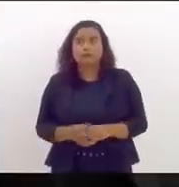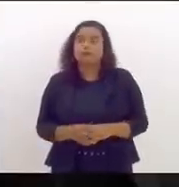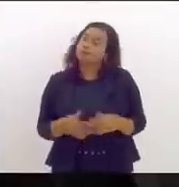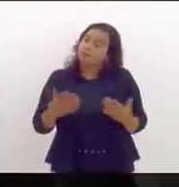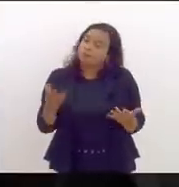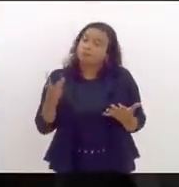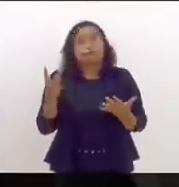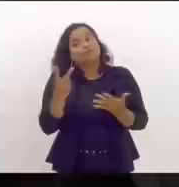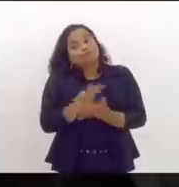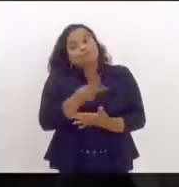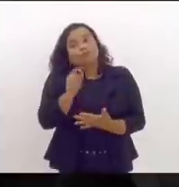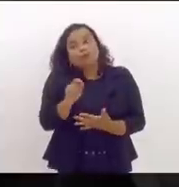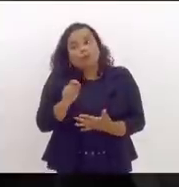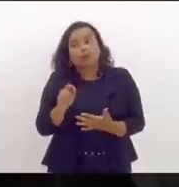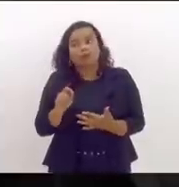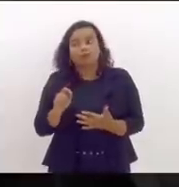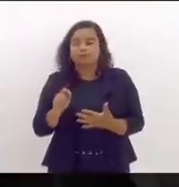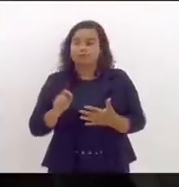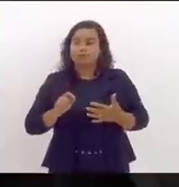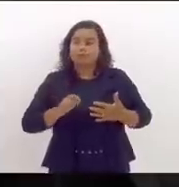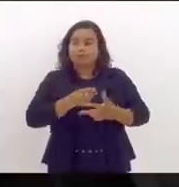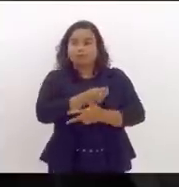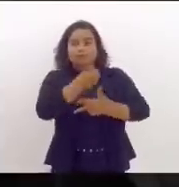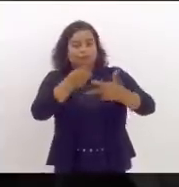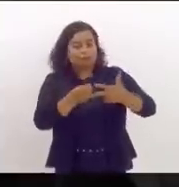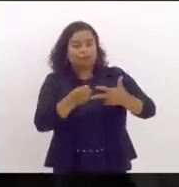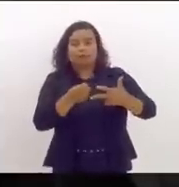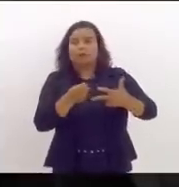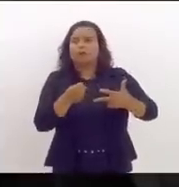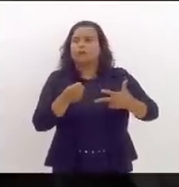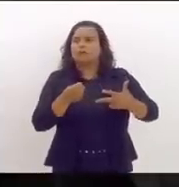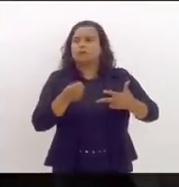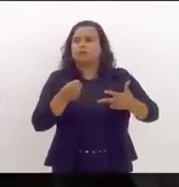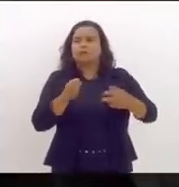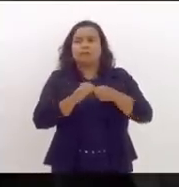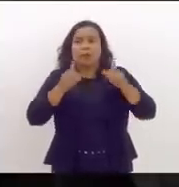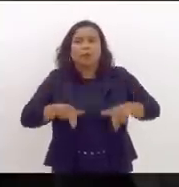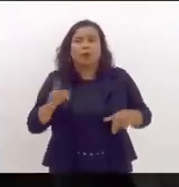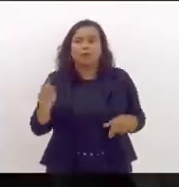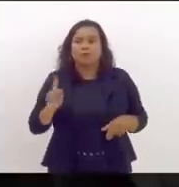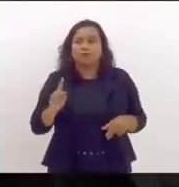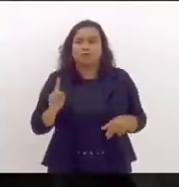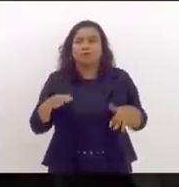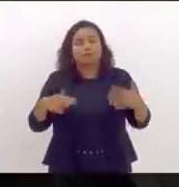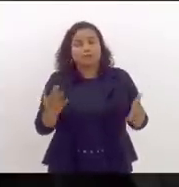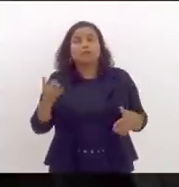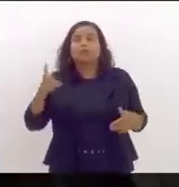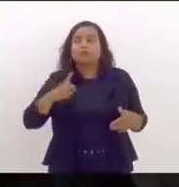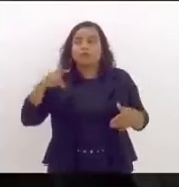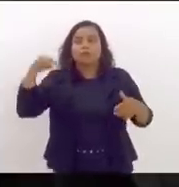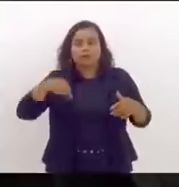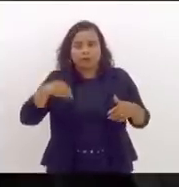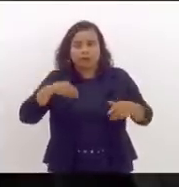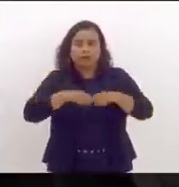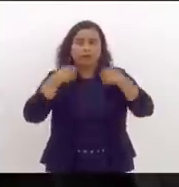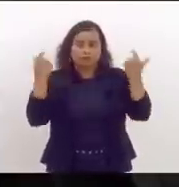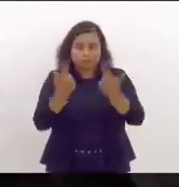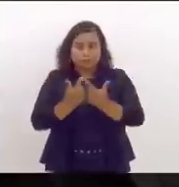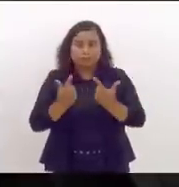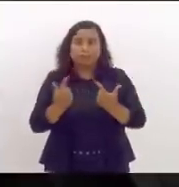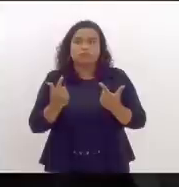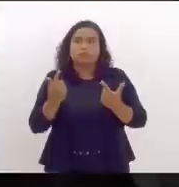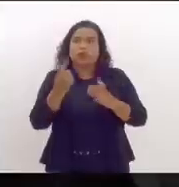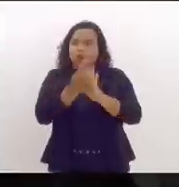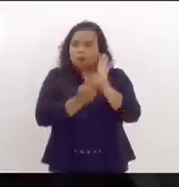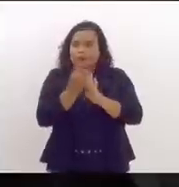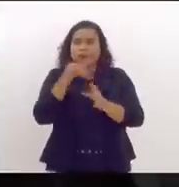ocorre que outros poderes não fizeram mesmo então tivemos aqui na Assembleia o orçamento ainda